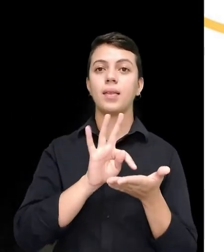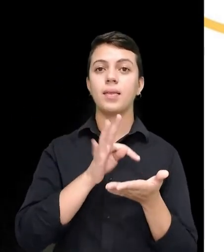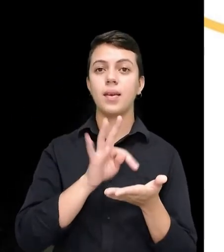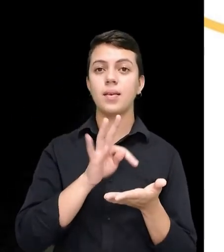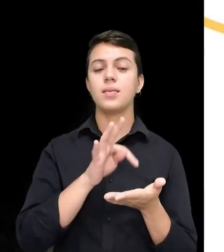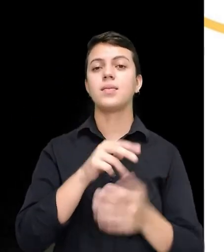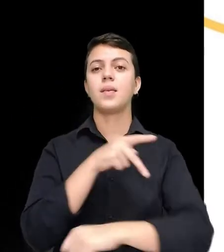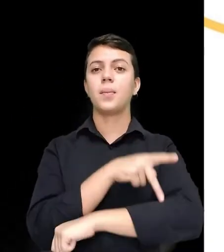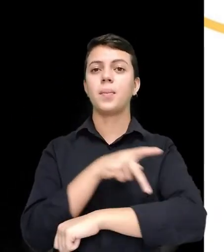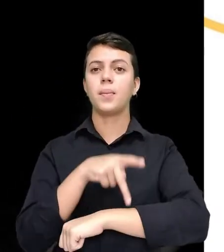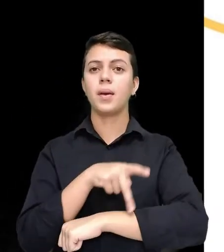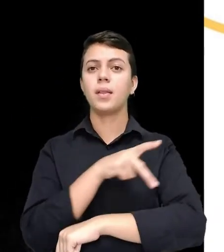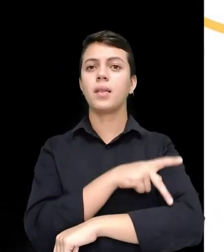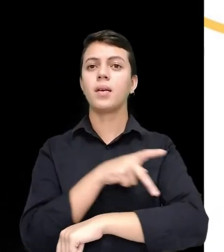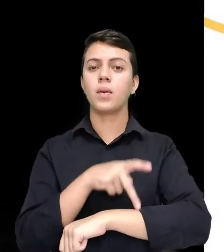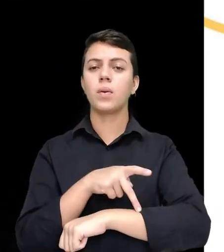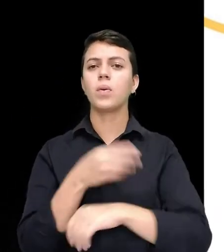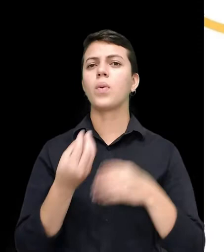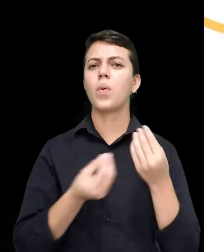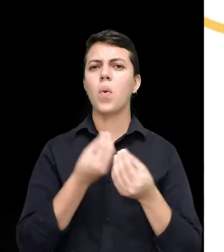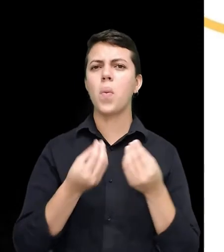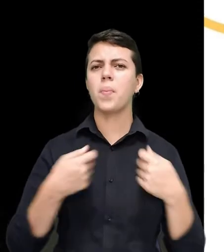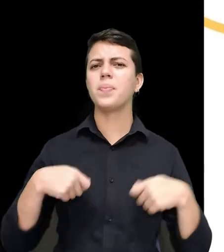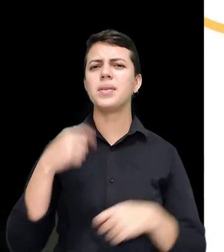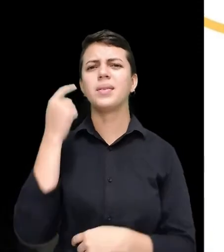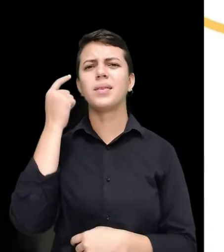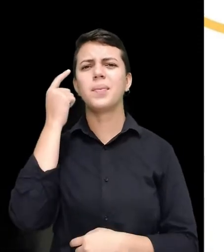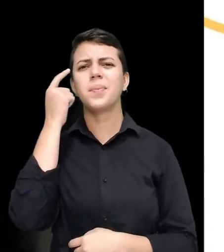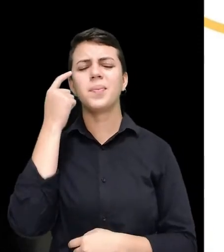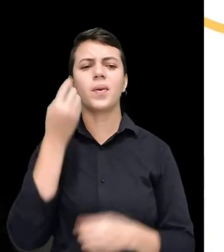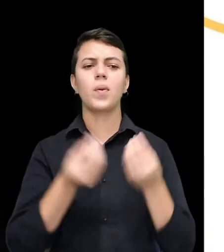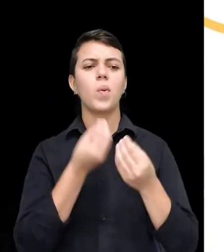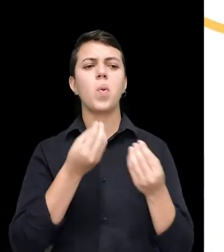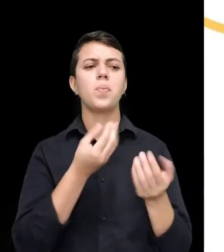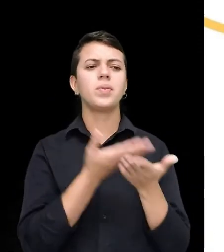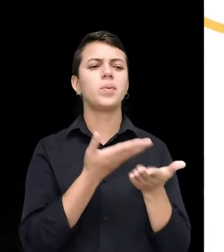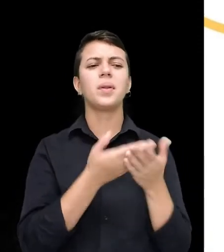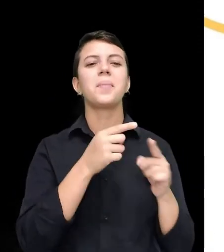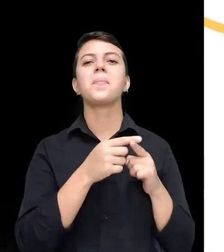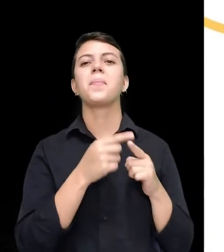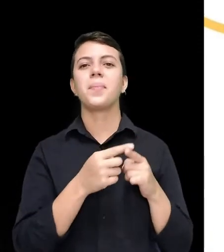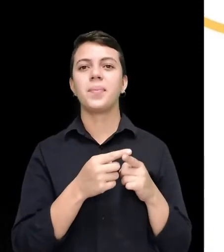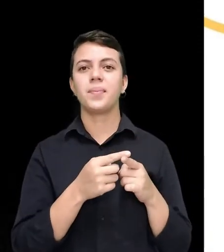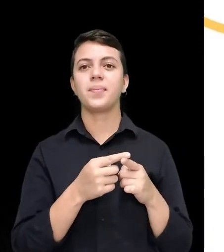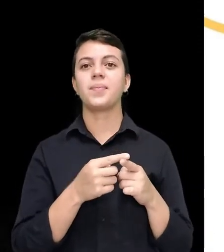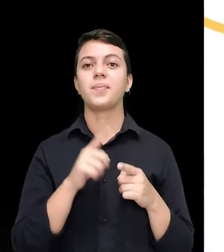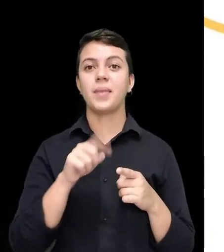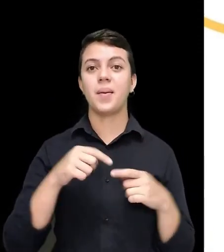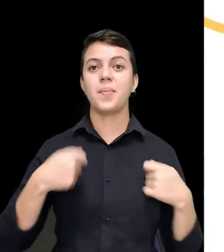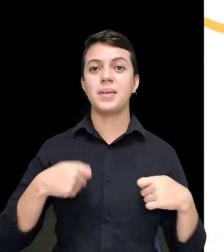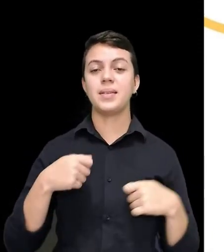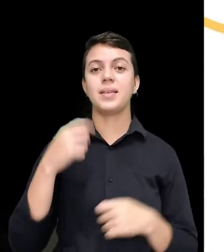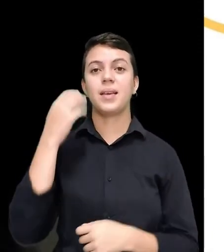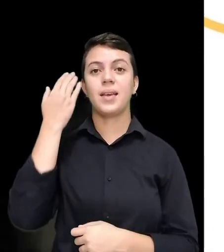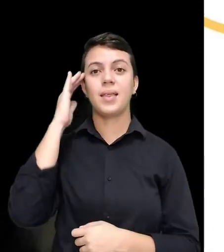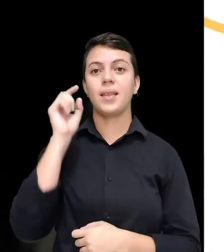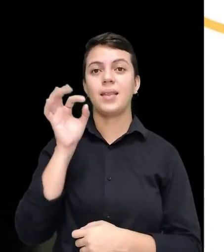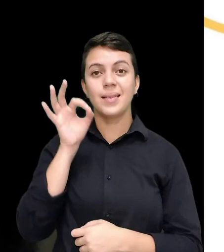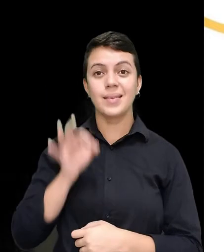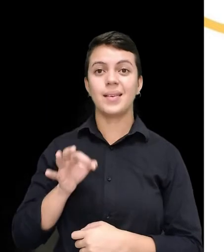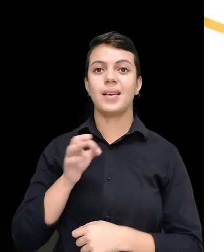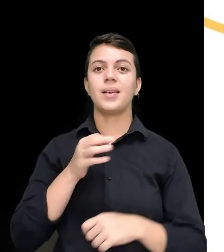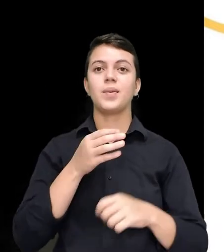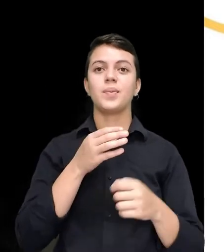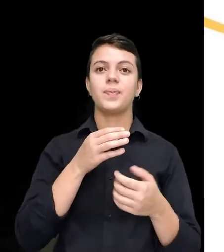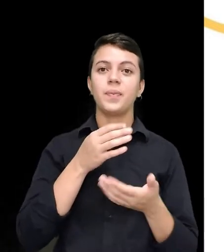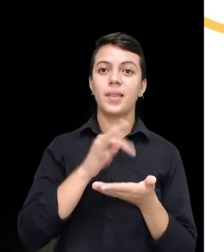essas tendências pedagógicas, bem como essas tendências elas se dividem e quais